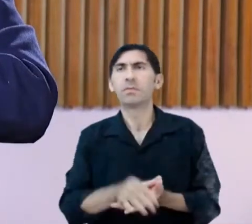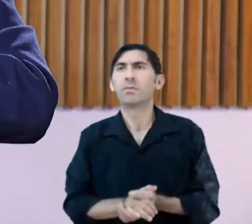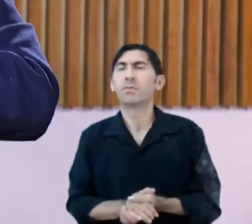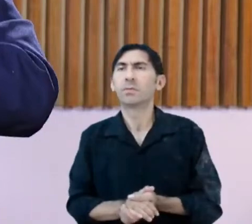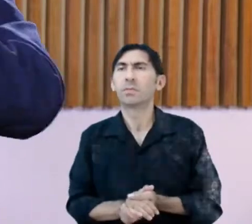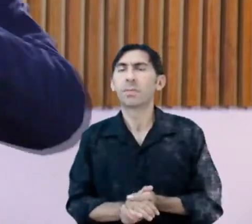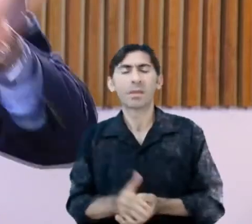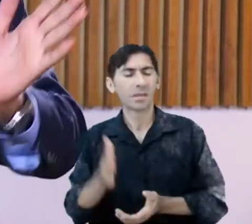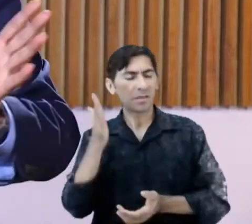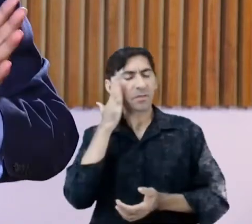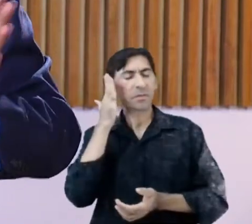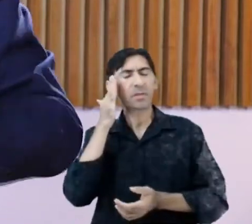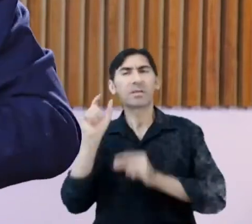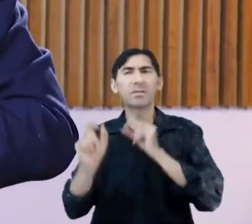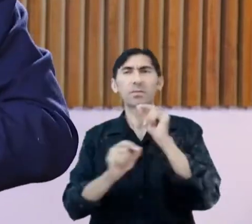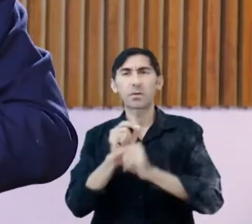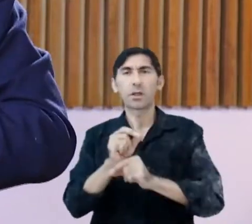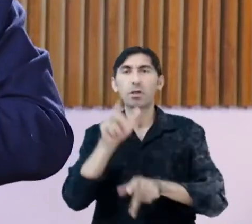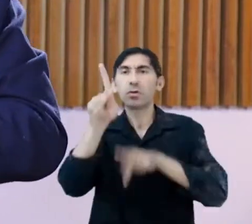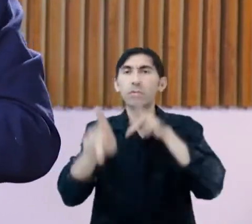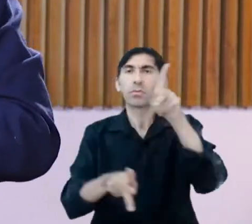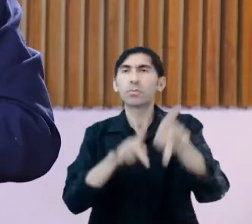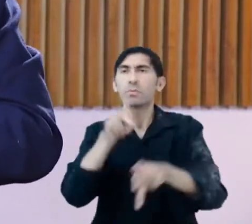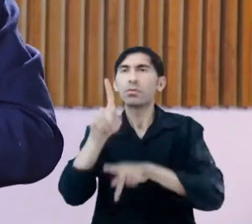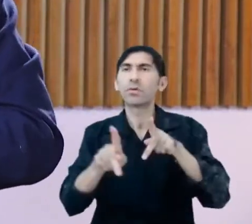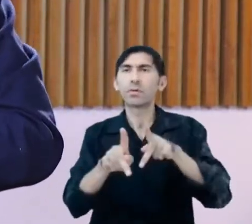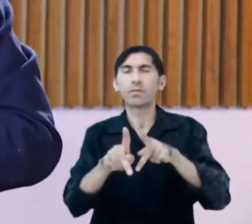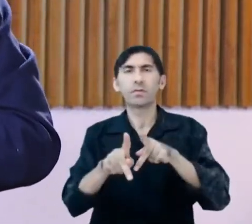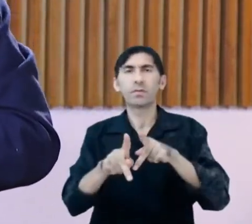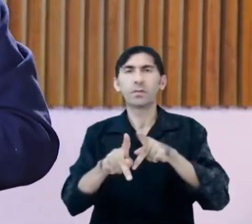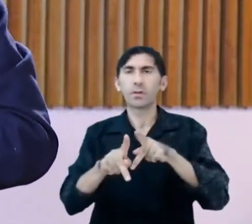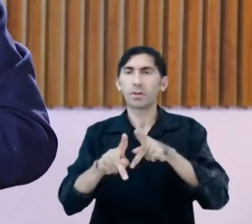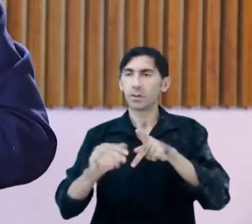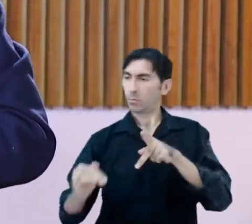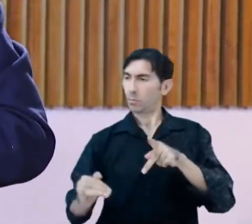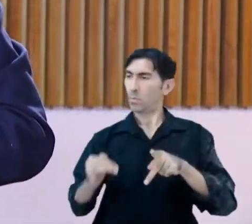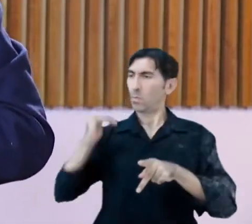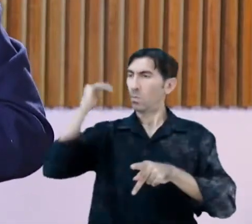de Deus, como povo, atinge perfeição de caráter.